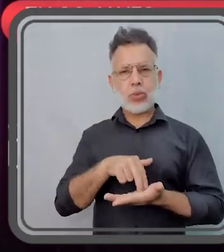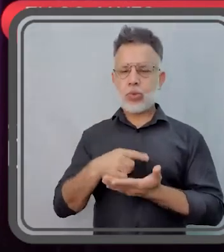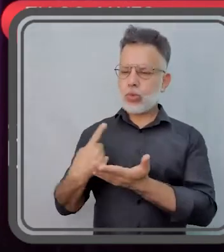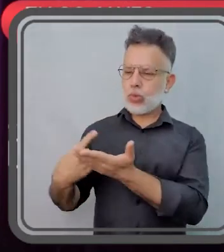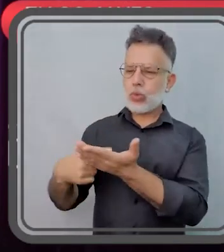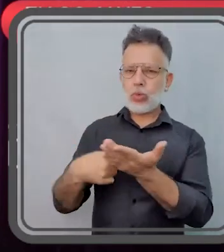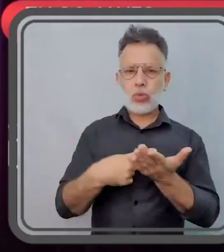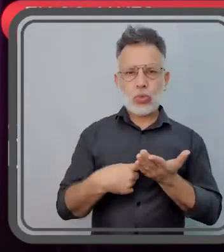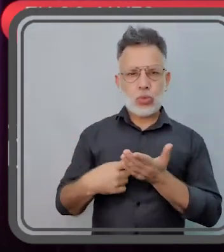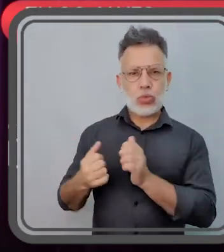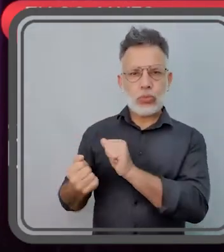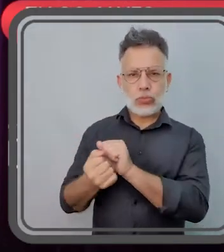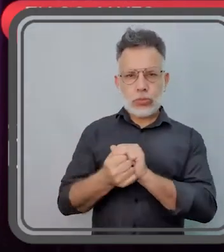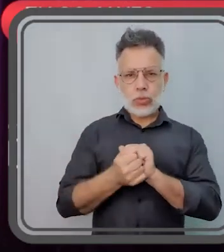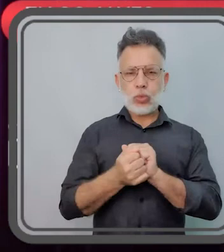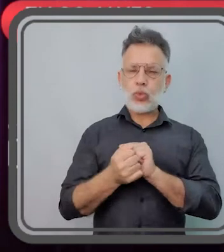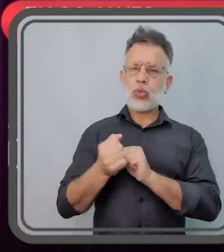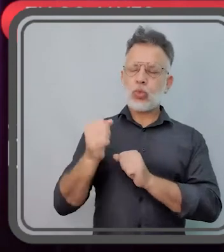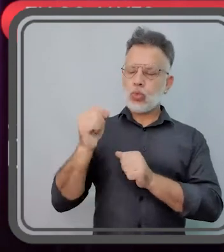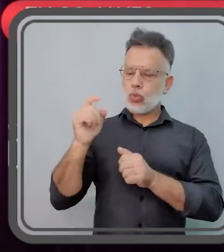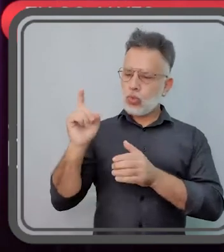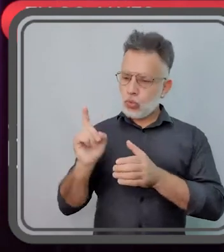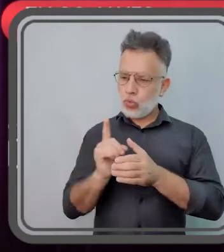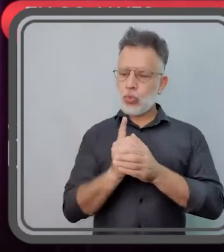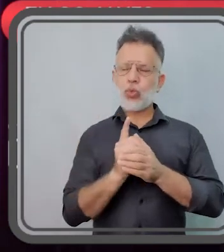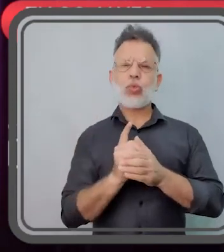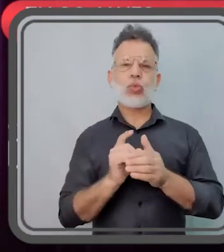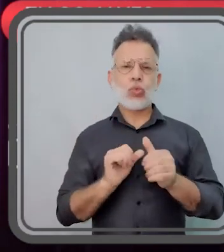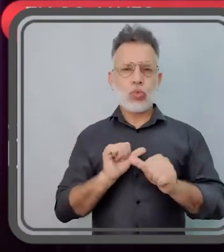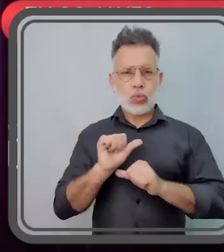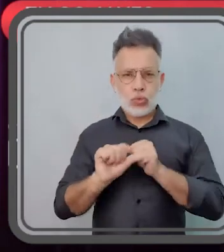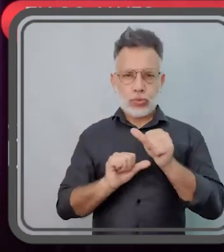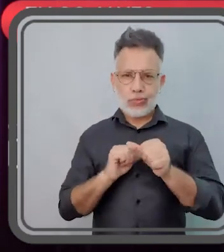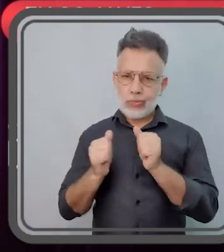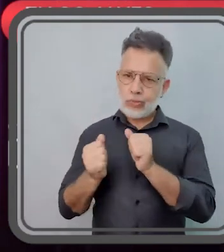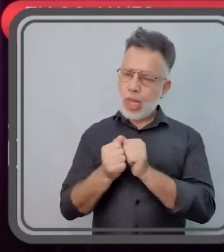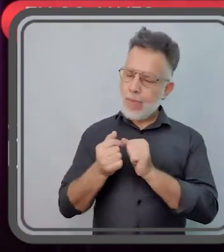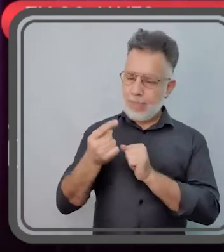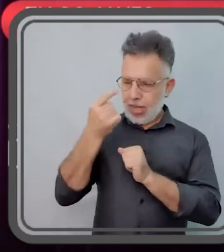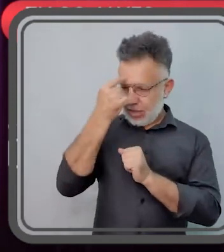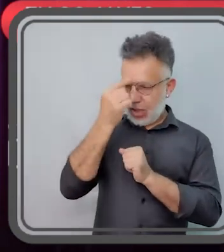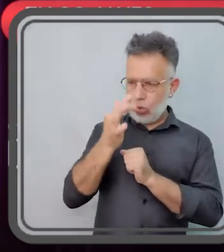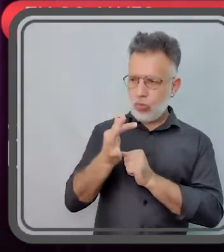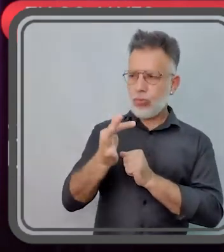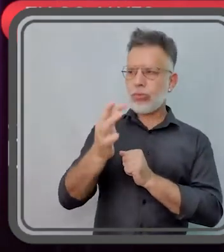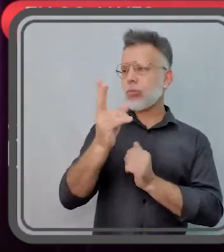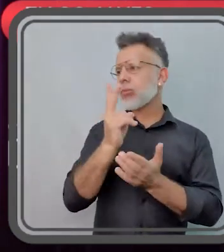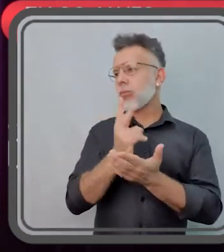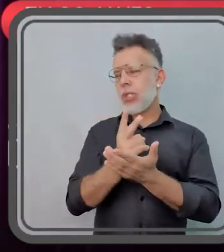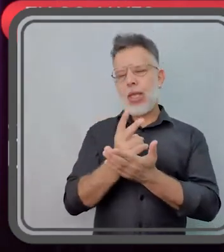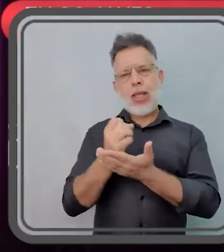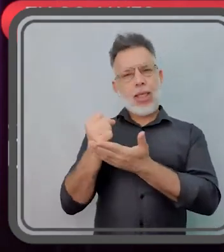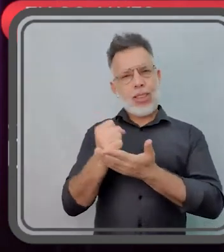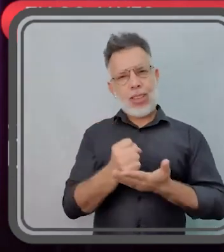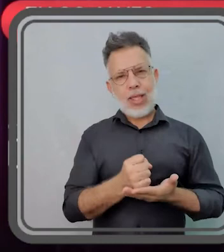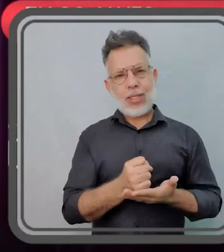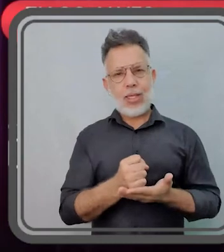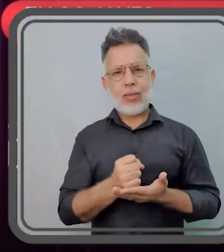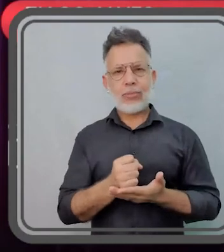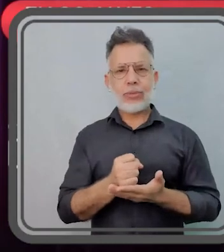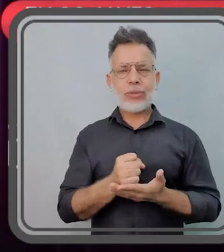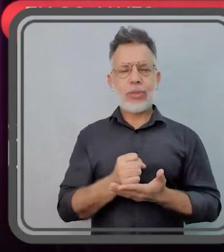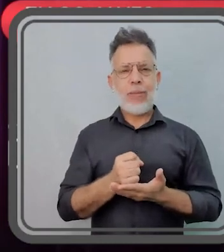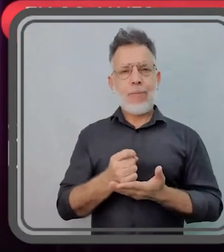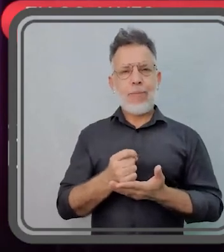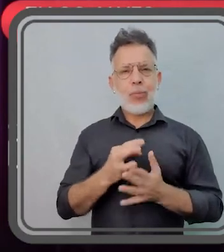compromissos com nossos clientes como Growth e Transformation Partner de longo prazo e trazemos à mesa todas